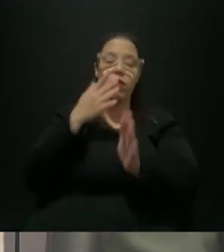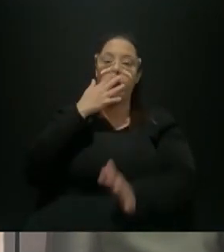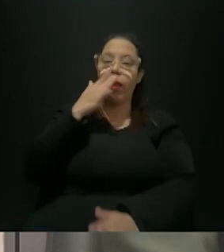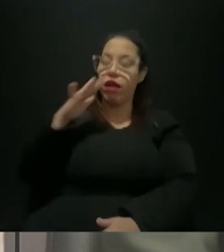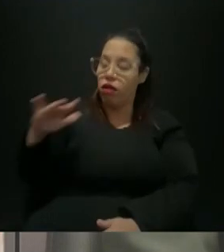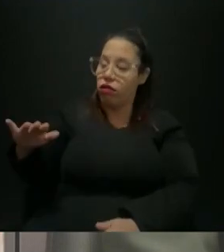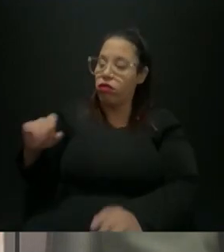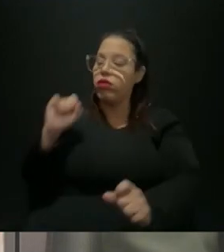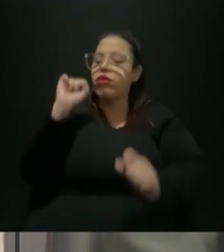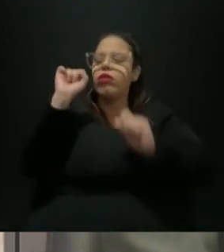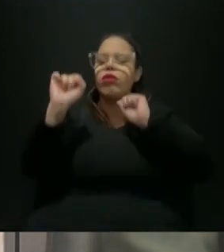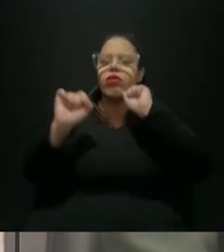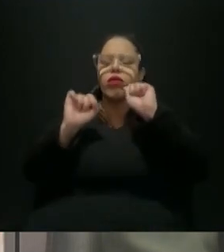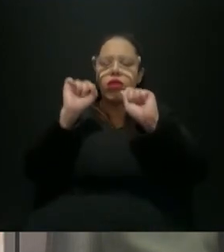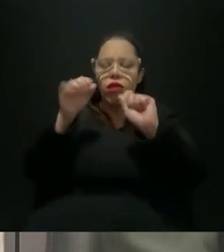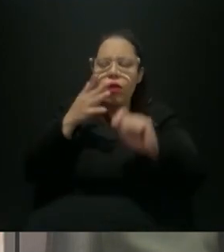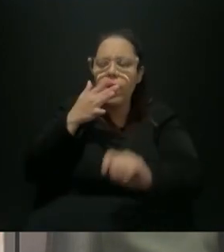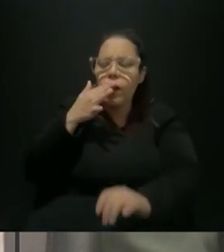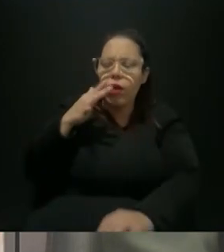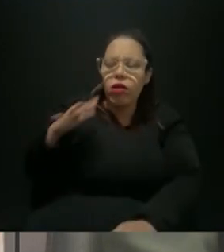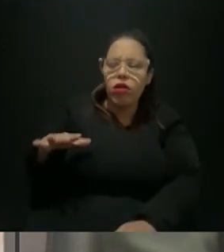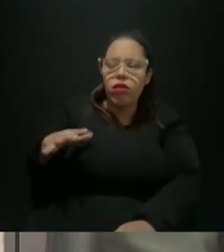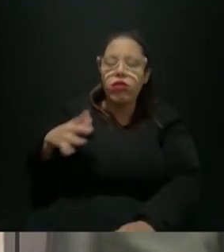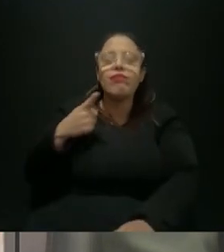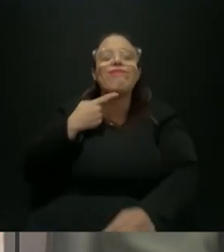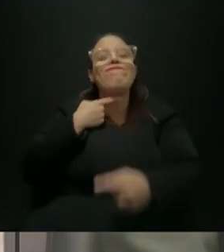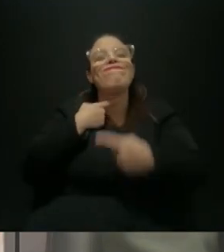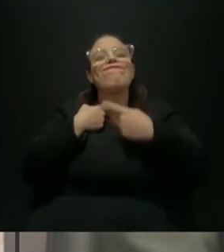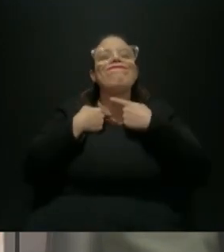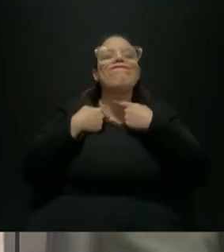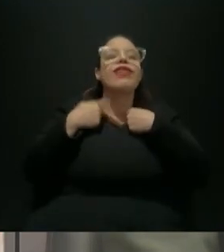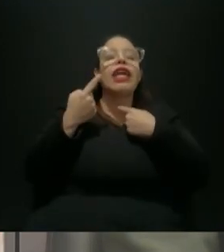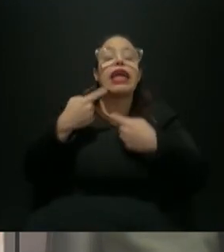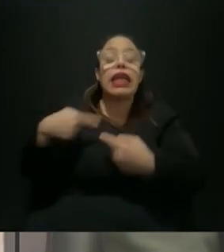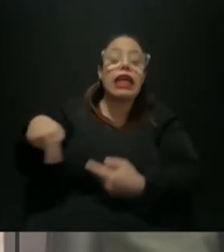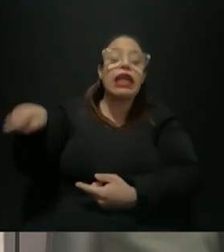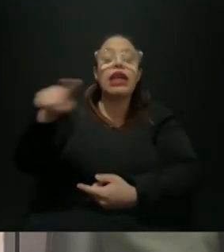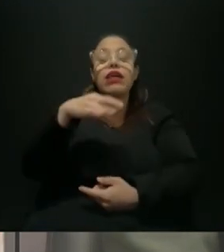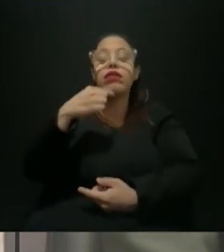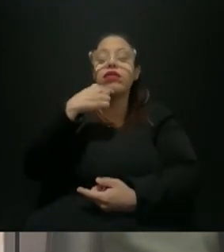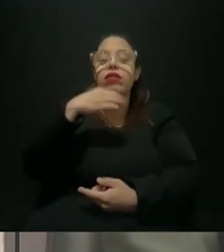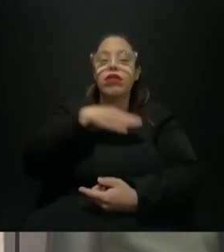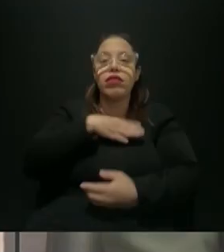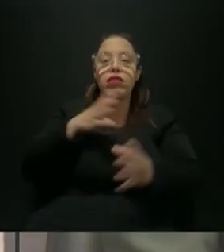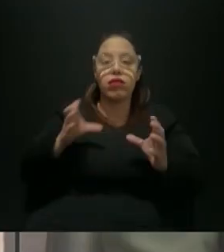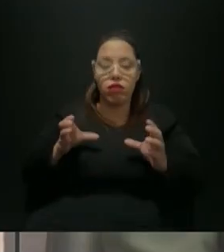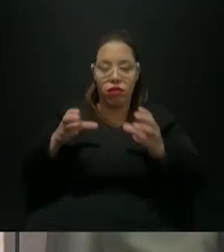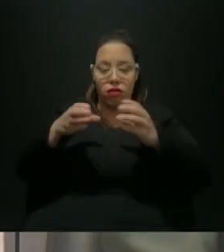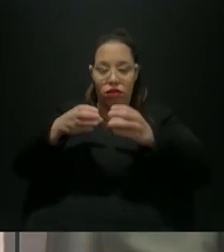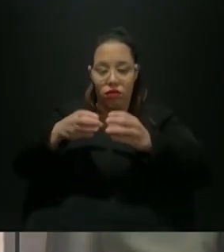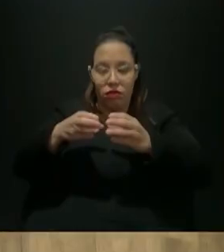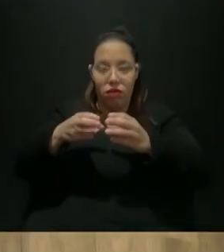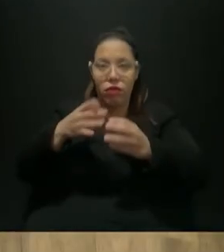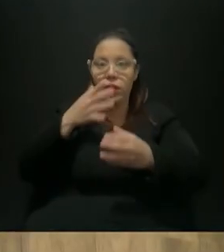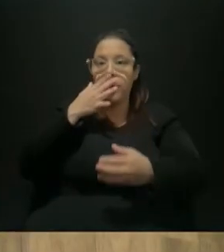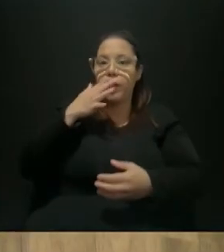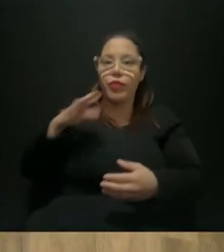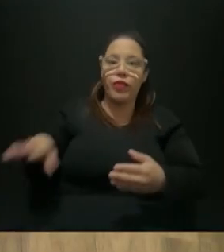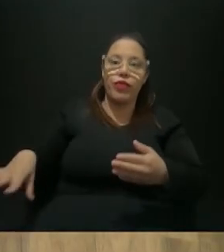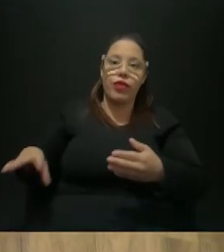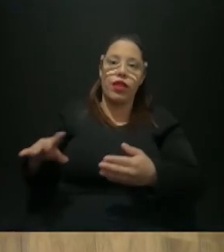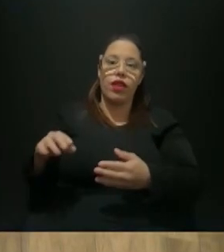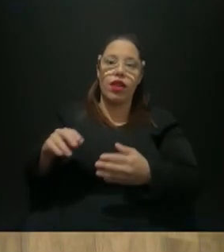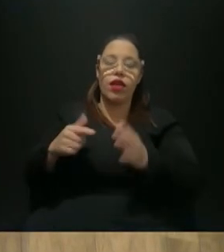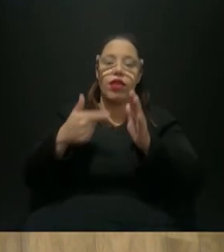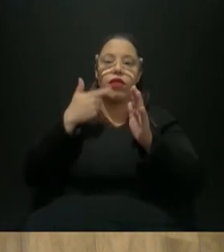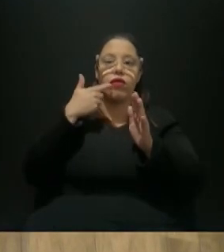crianças desejam para a nossa cidade. A gente tem um comitê das crianças. Foram aquelas cartinhas, aqueles desenhos que eles fizeram,